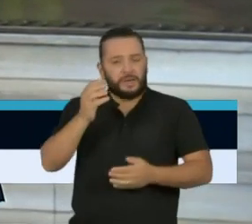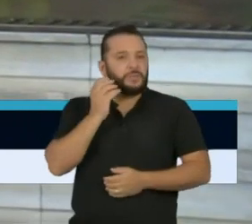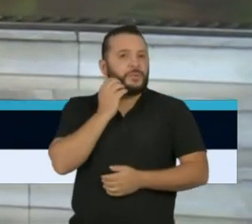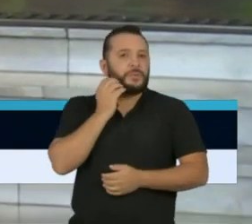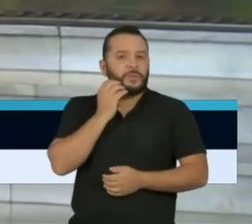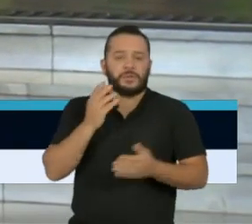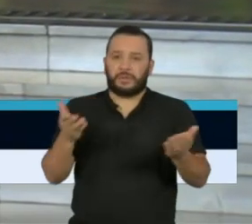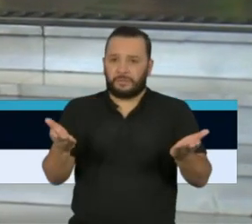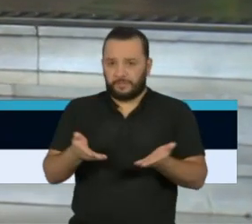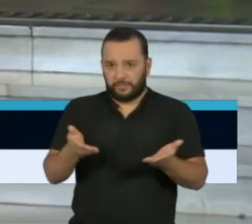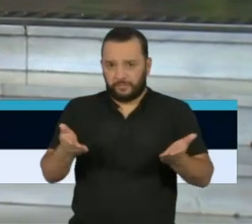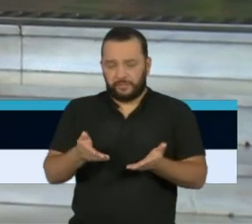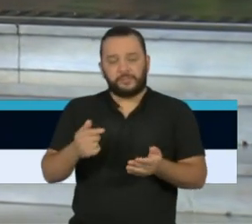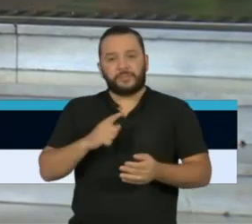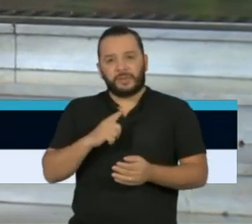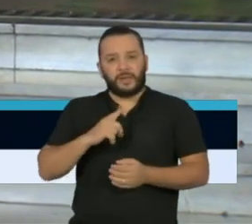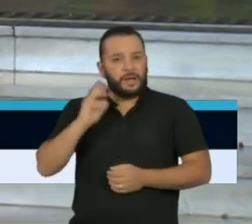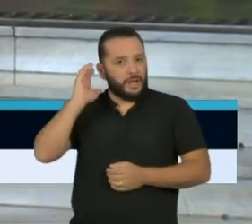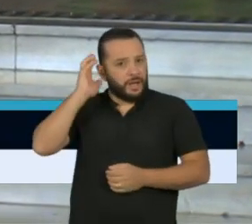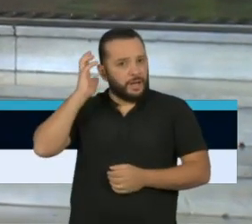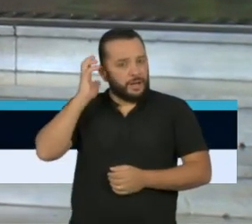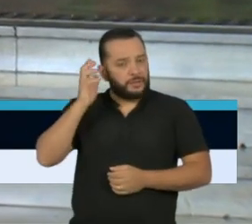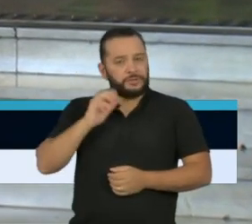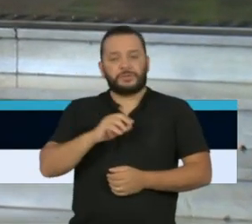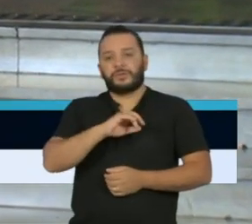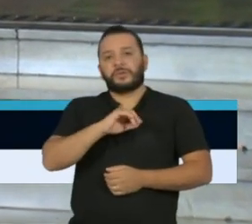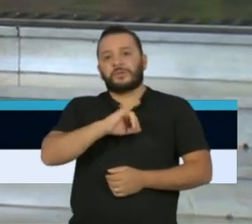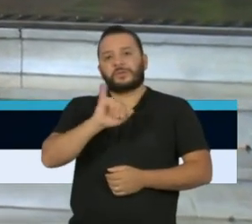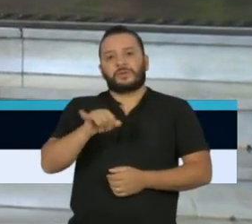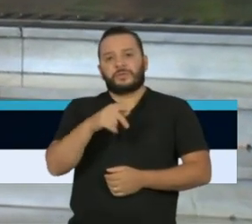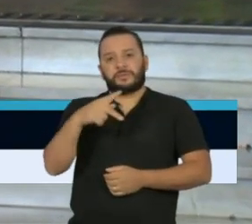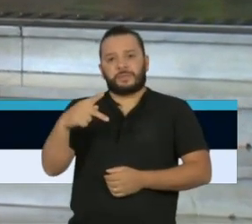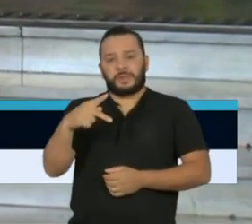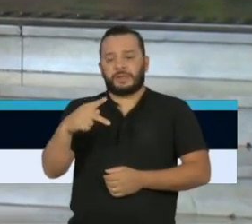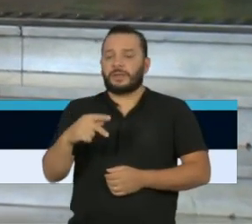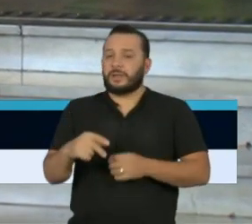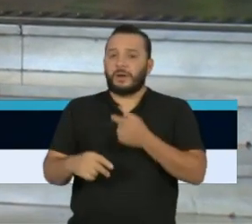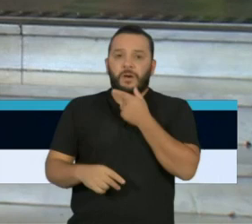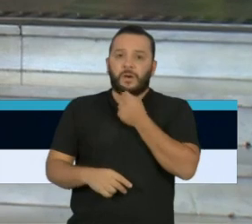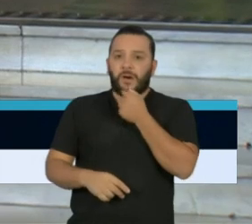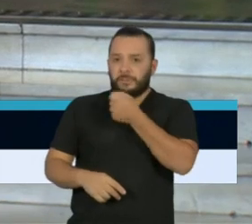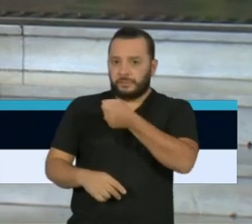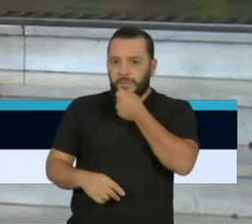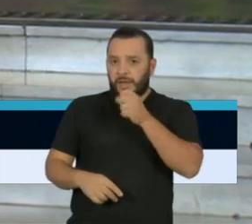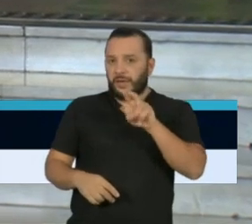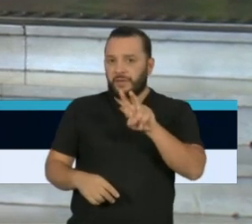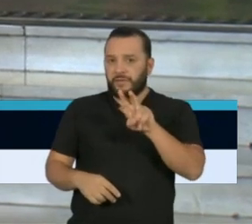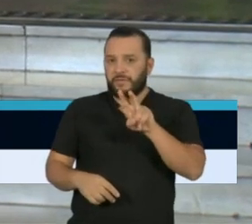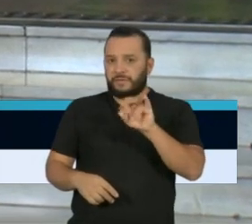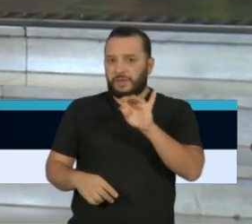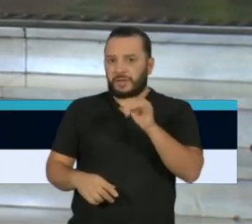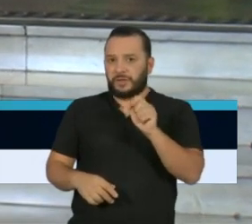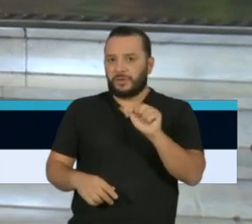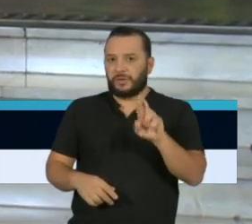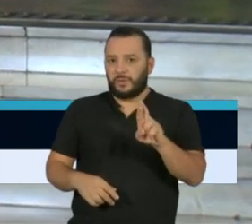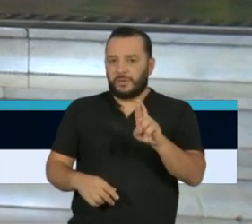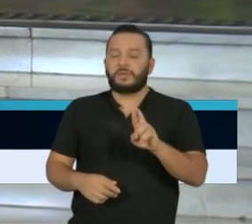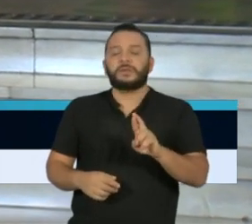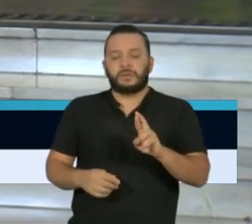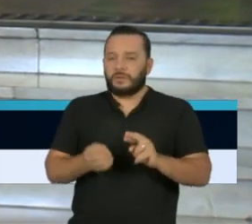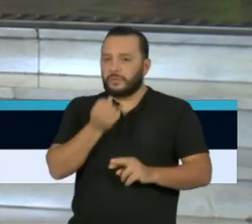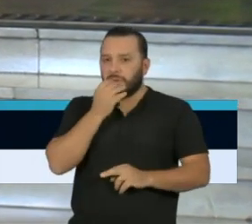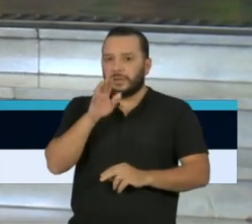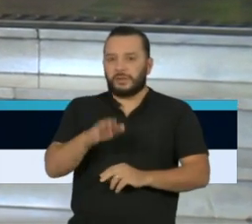agora presencialmente à Rádio Jovem Pan, jornalista Vitor Moraes. Vitor, mais uma vez, boa tarde. Sua pergunta, por favor. Boa tarde,